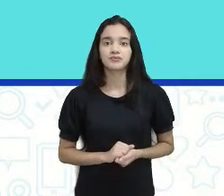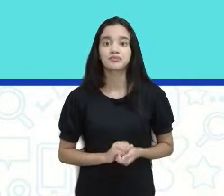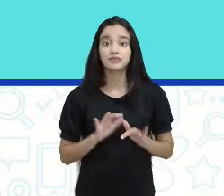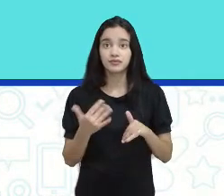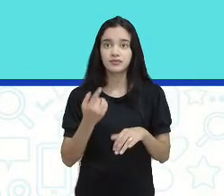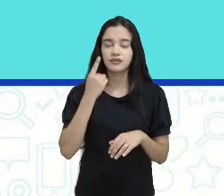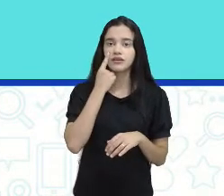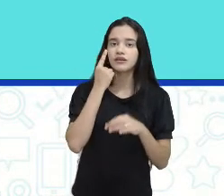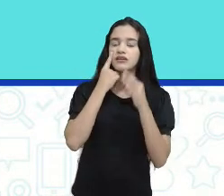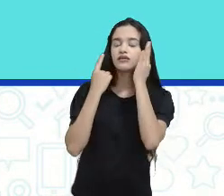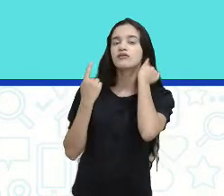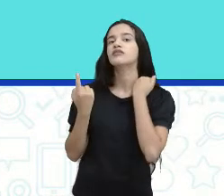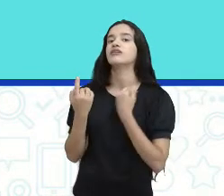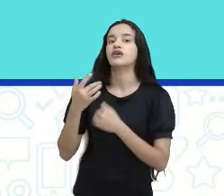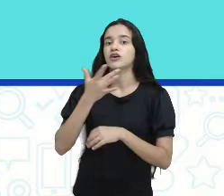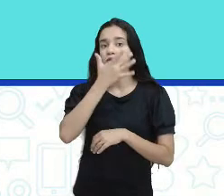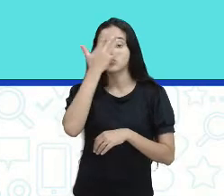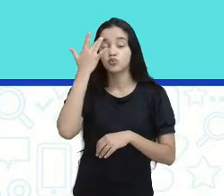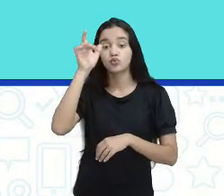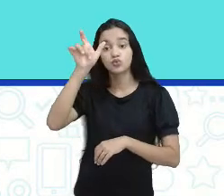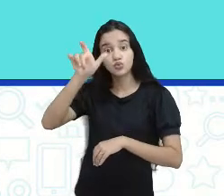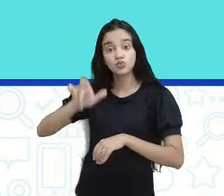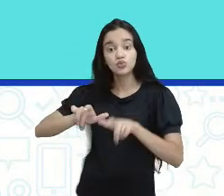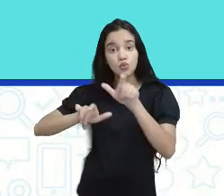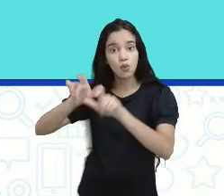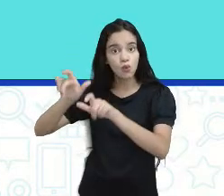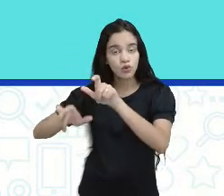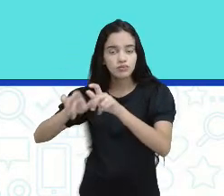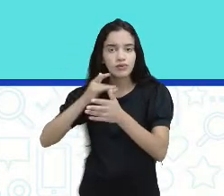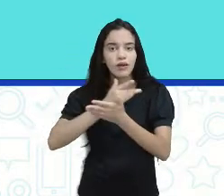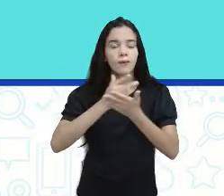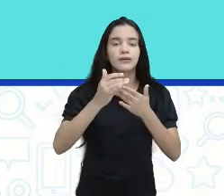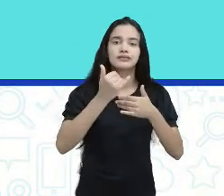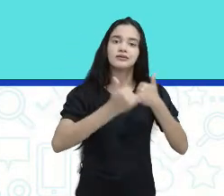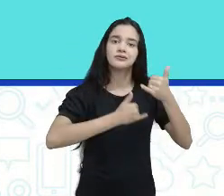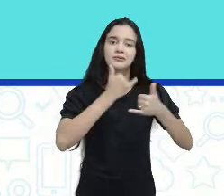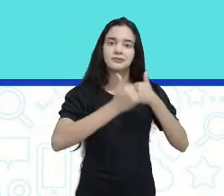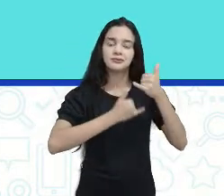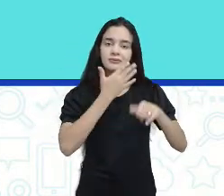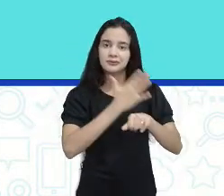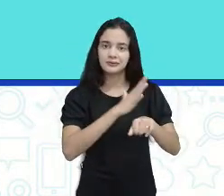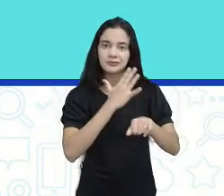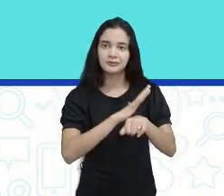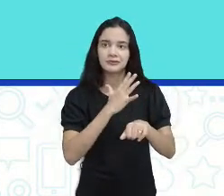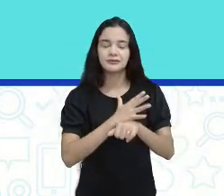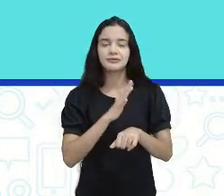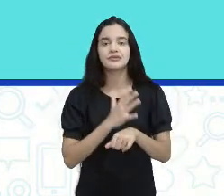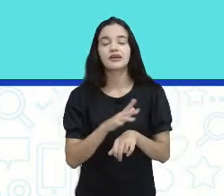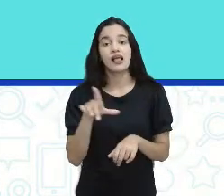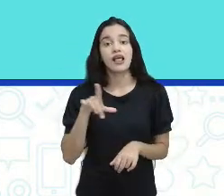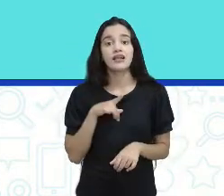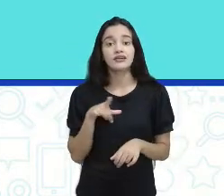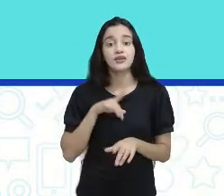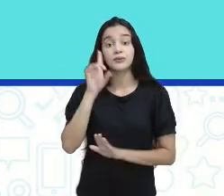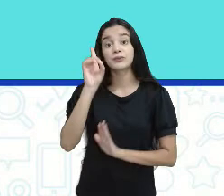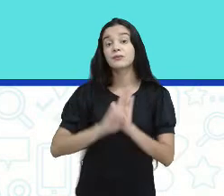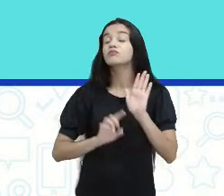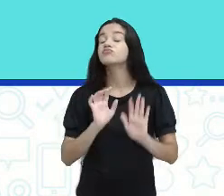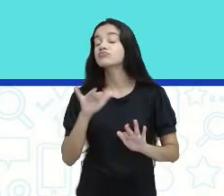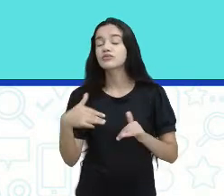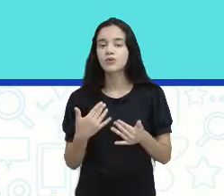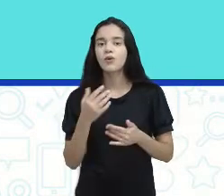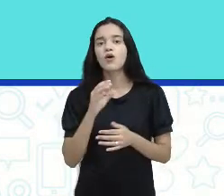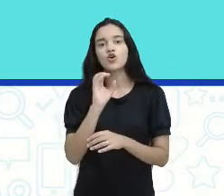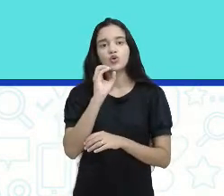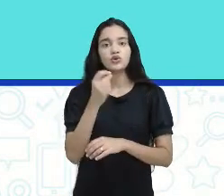Então, ó, o jogador, né, para iniciar a partida, ele tem direito a 2 bolas de serviço. O que é que significa